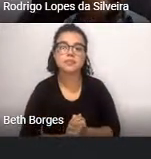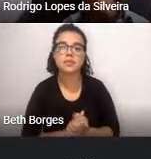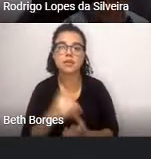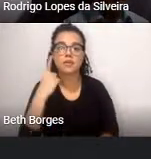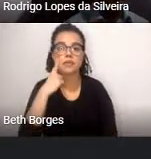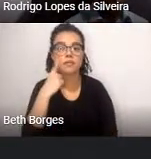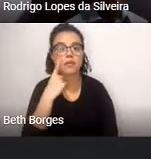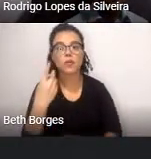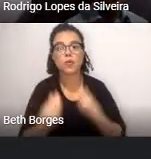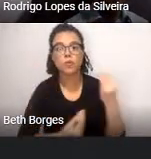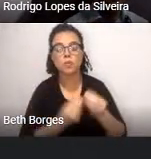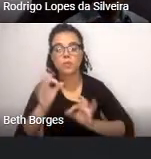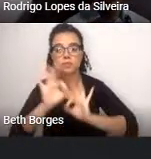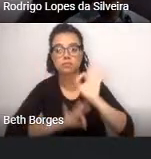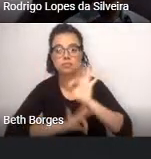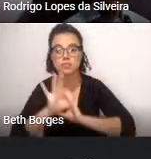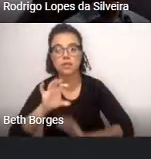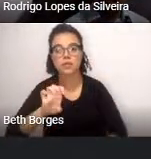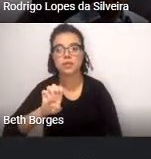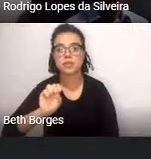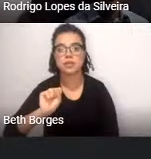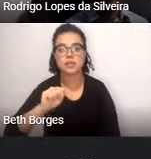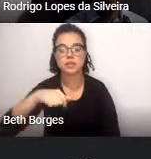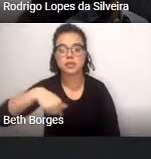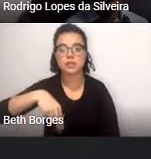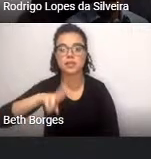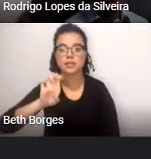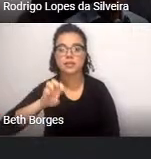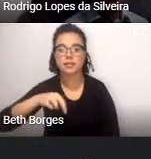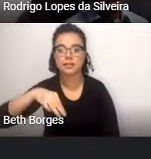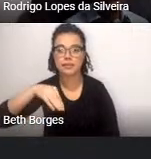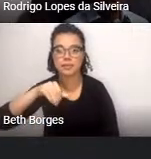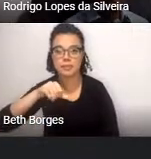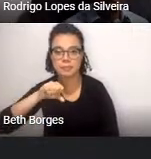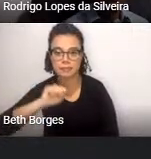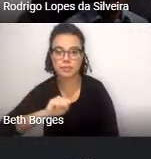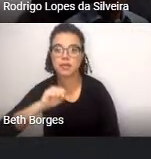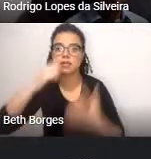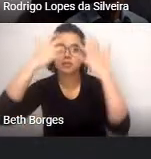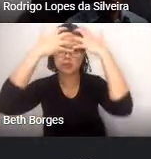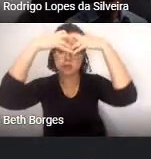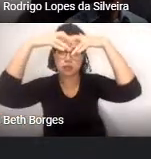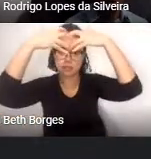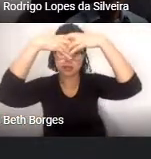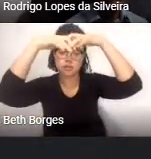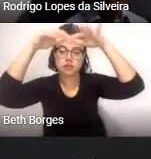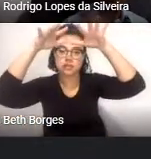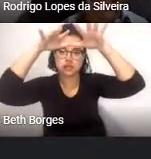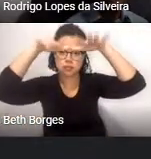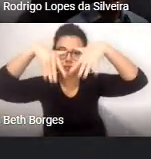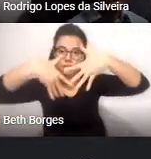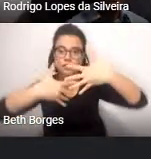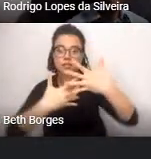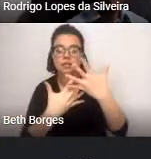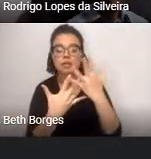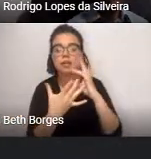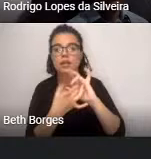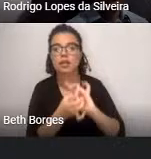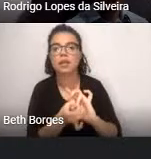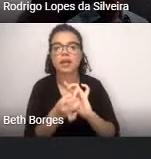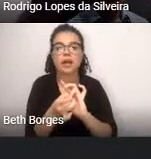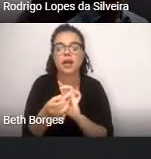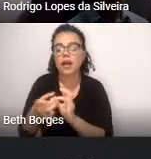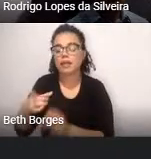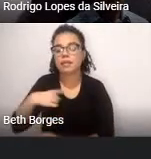esquemas que precisa trabalhar também com a ideia de John Bowlby, né? Com as técnicas de reparentalização parental, entre outros, e assim vai,